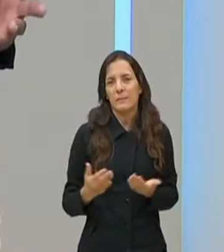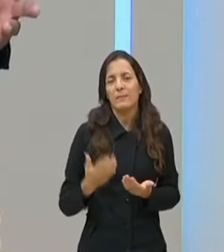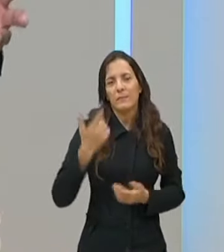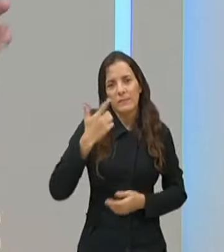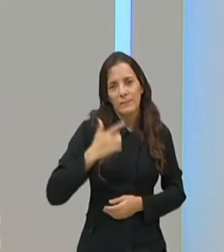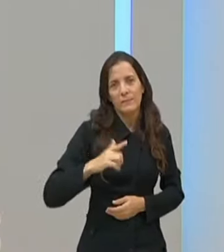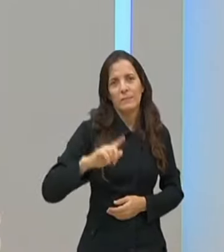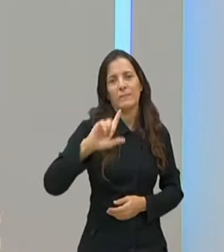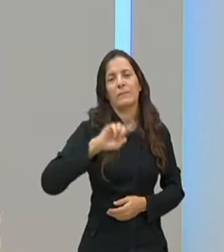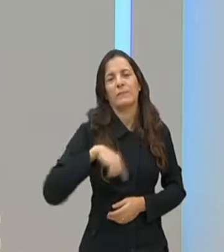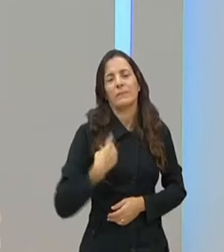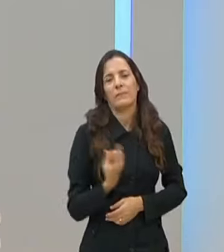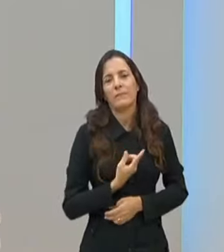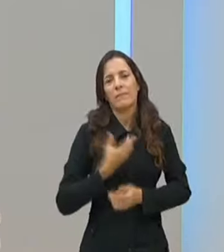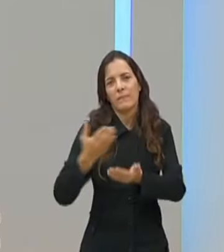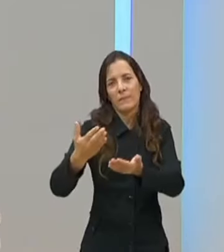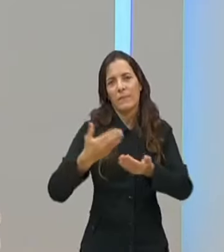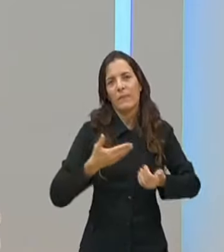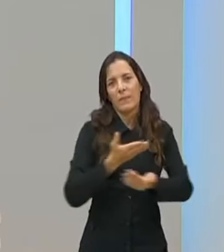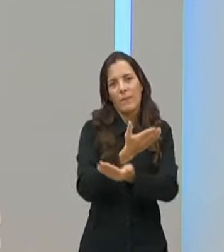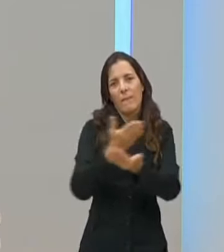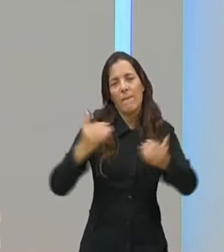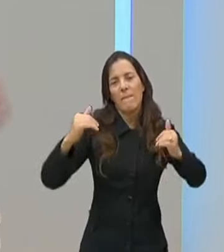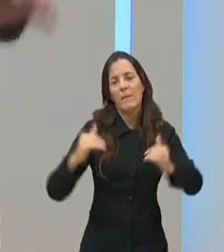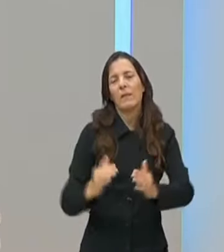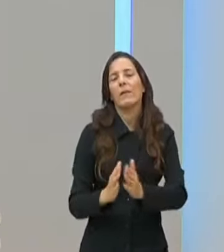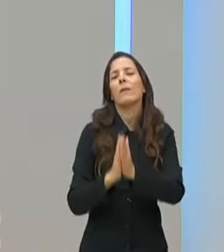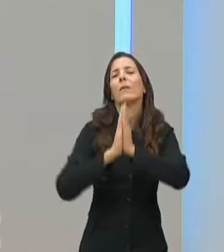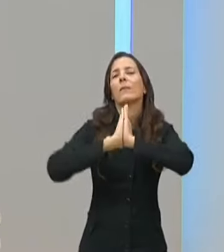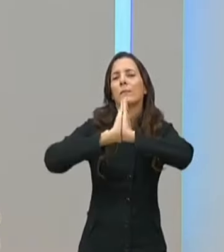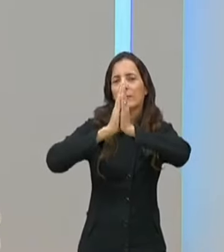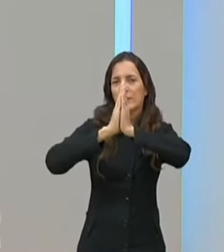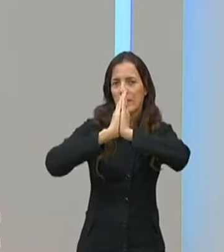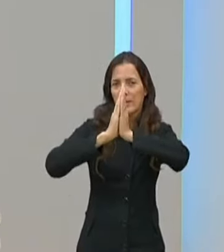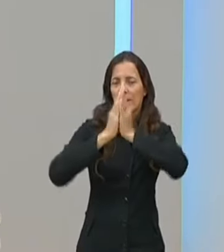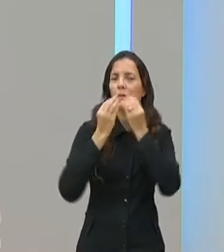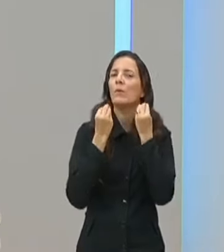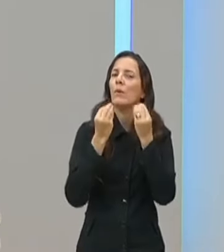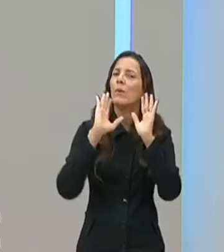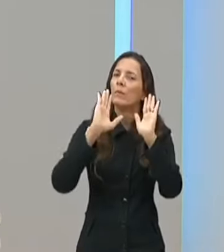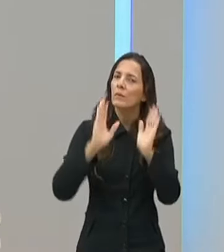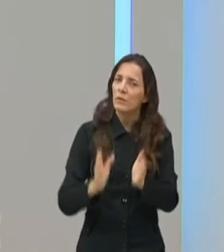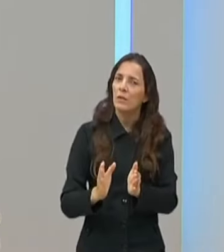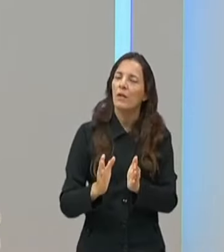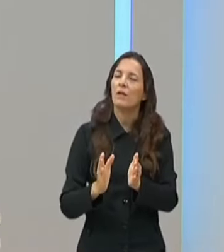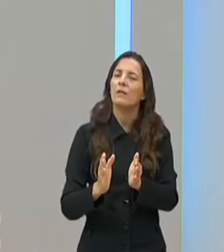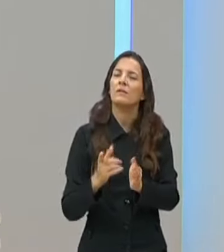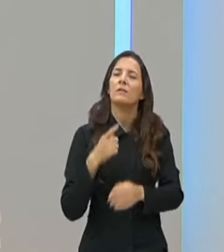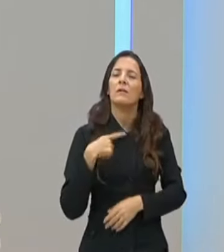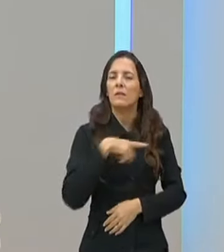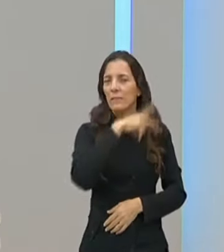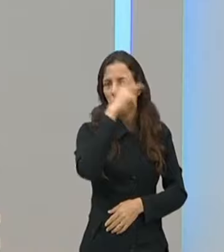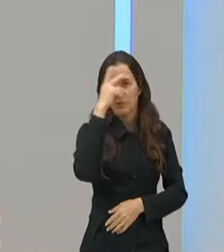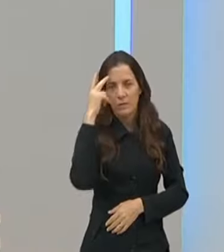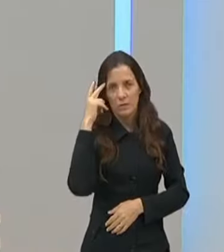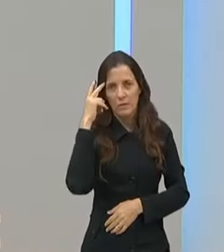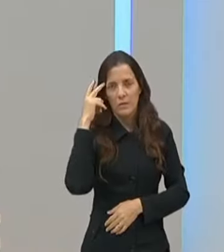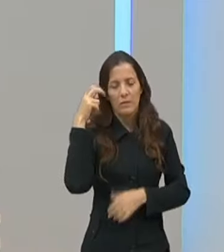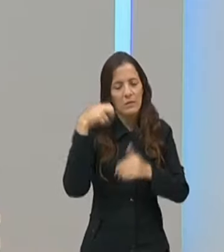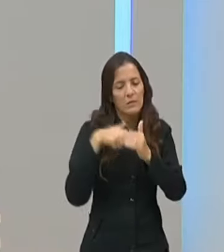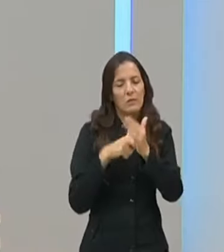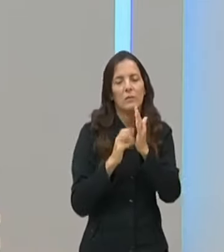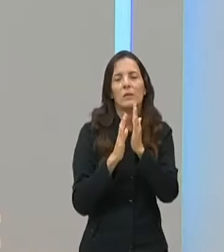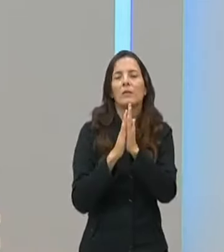joelhos dobrados diante da presença do Senhor. E vamos clamar a este Deus. Coloca a tua causa, a tua luta, o